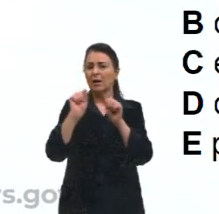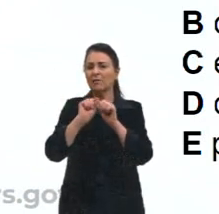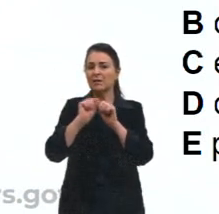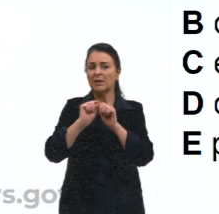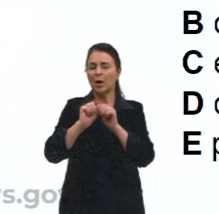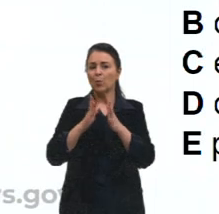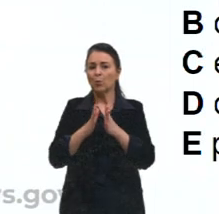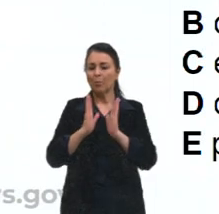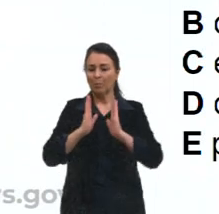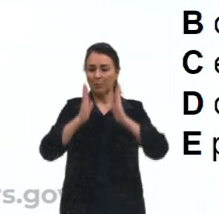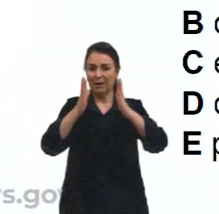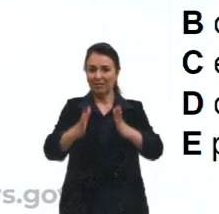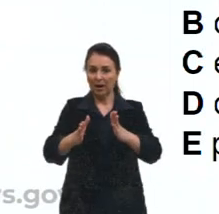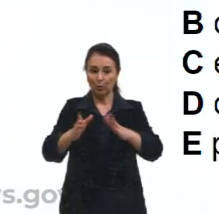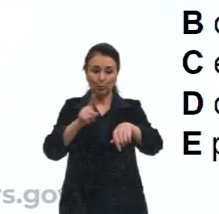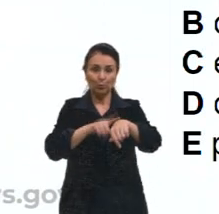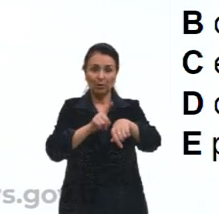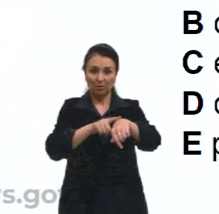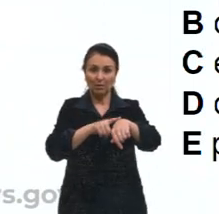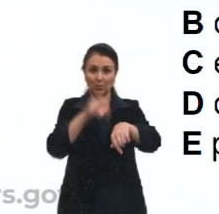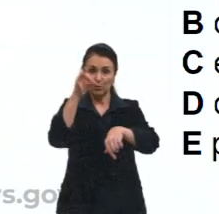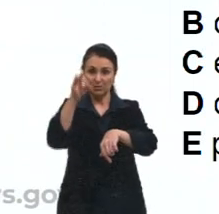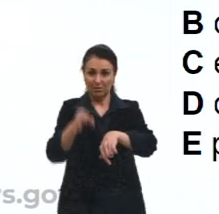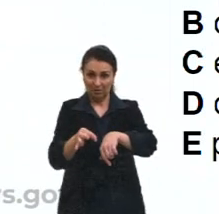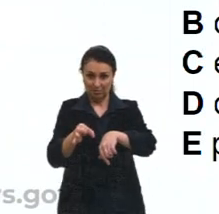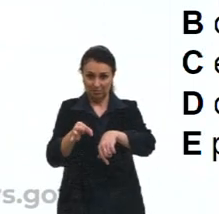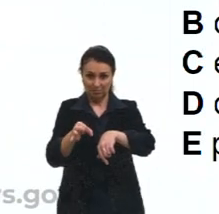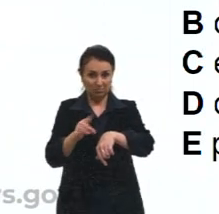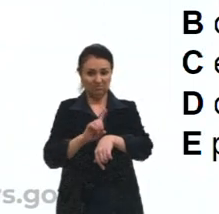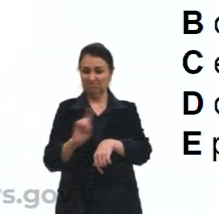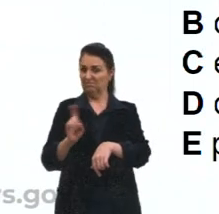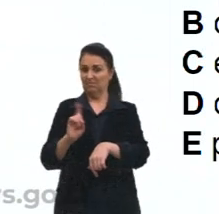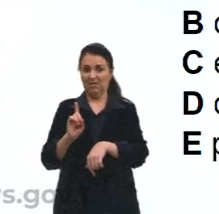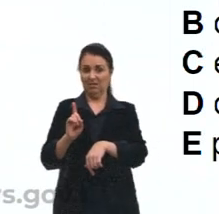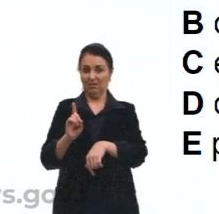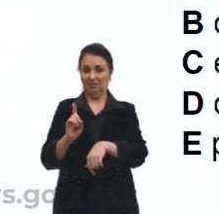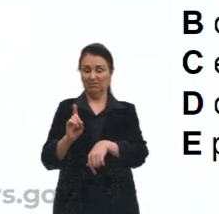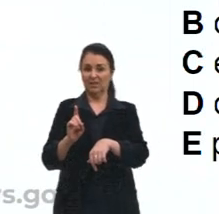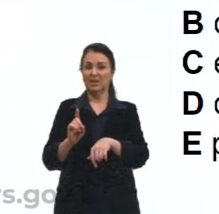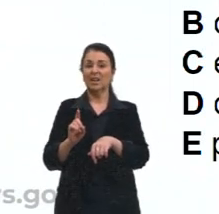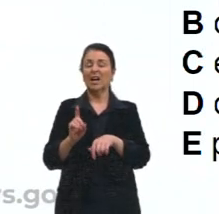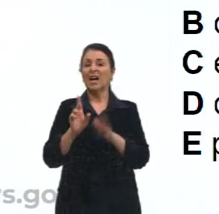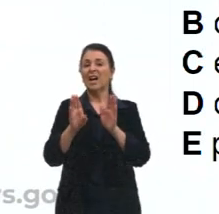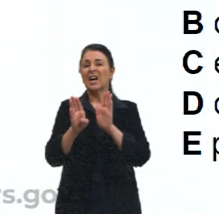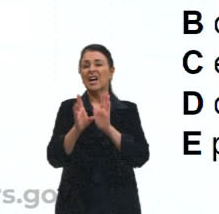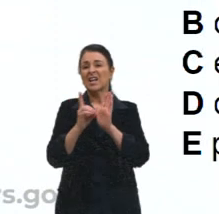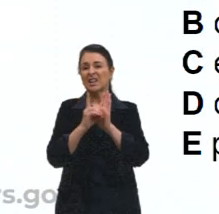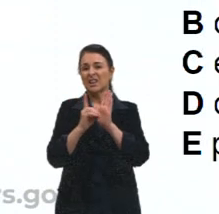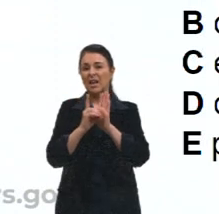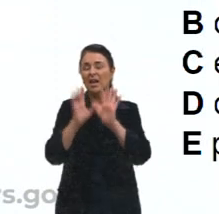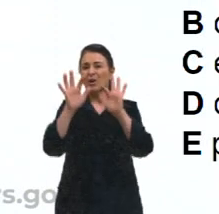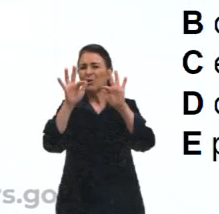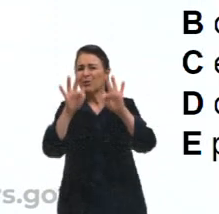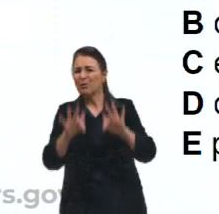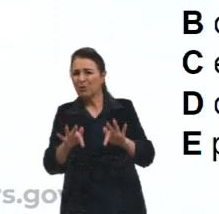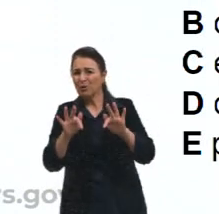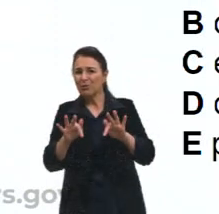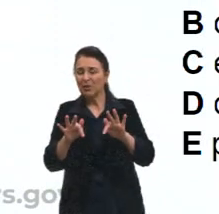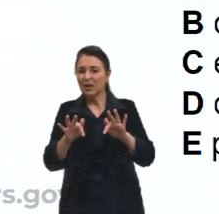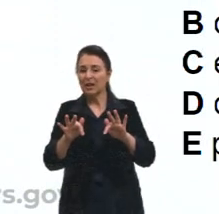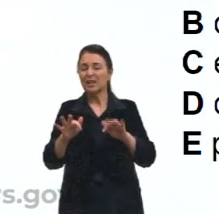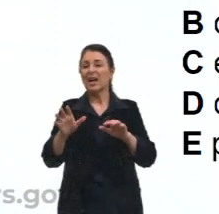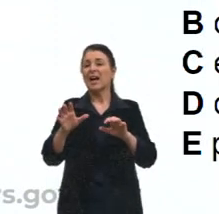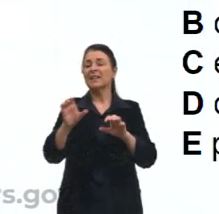mandatos temporários tão pouco era essa questão principal que está no texto né Alternativa de declínio da sociedade civil